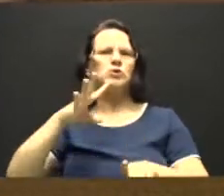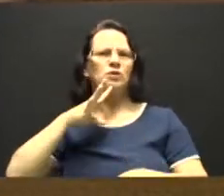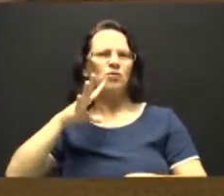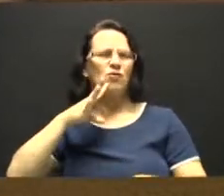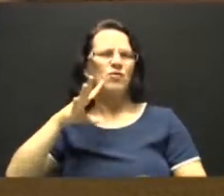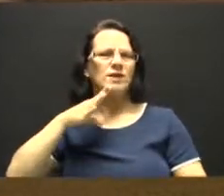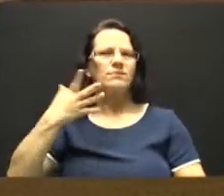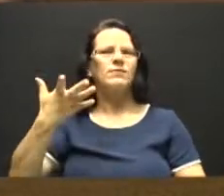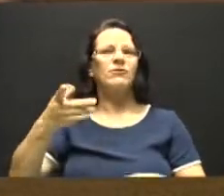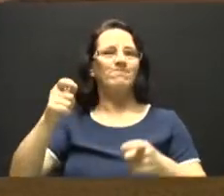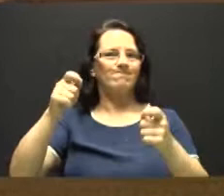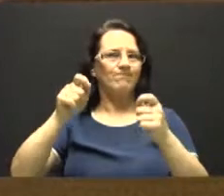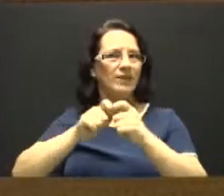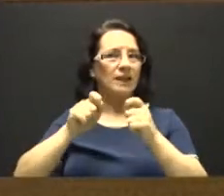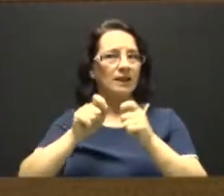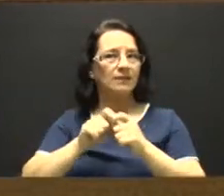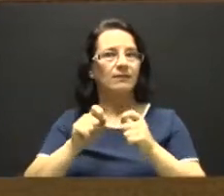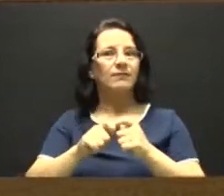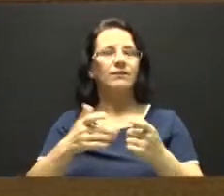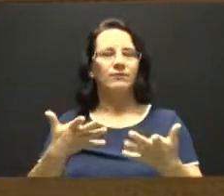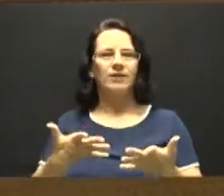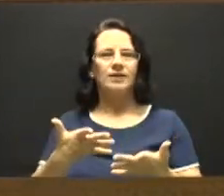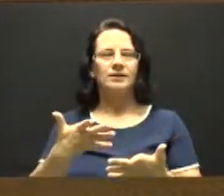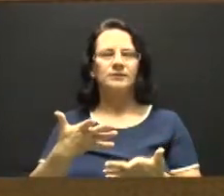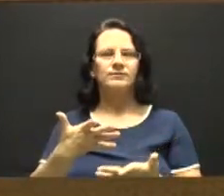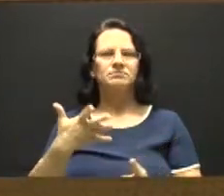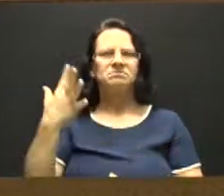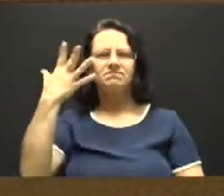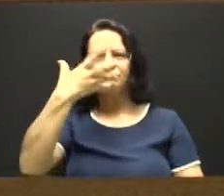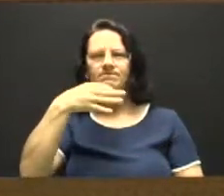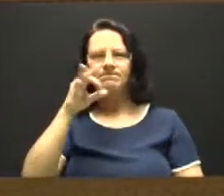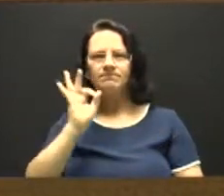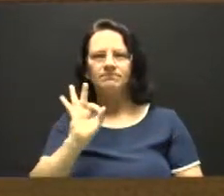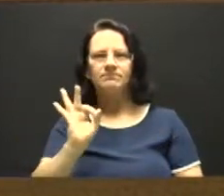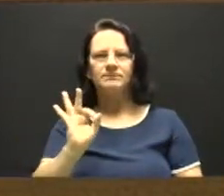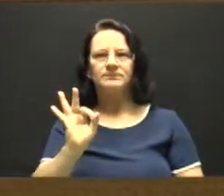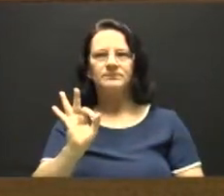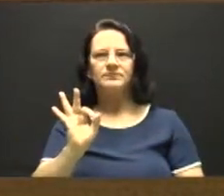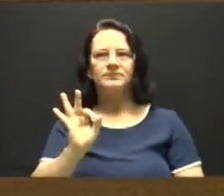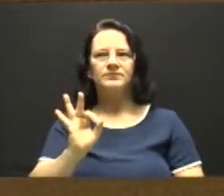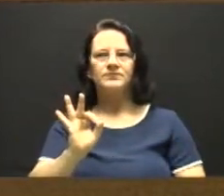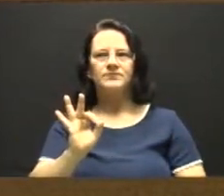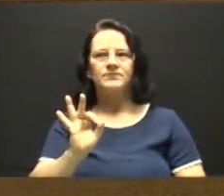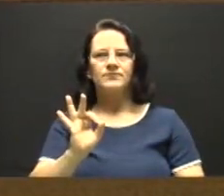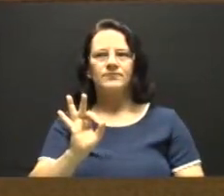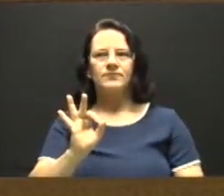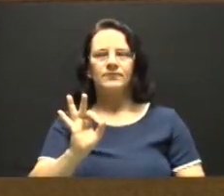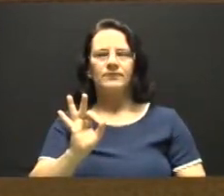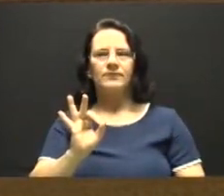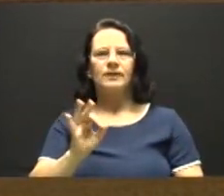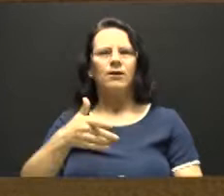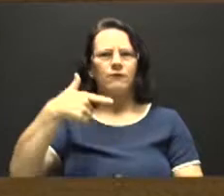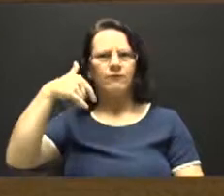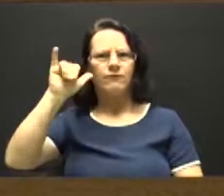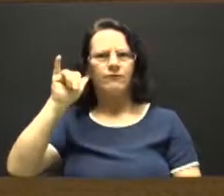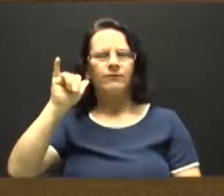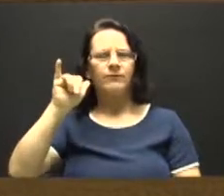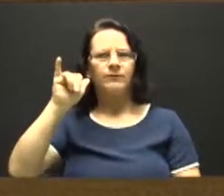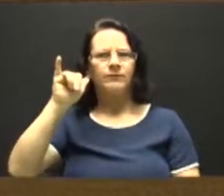faz vemos de forma clara e linda se me permitem dizer a inventividade humana